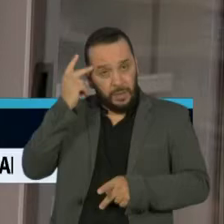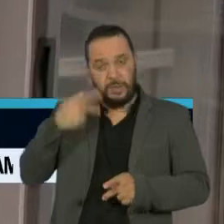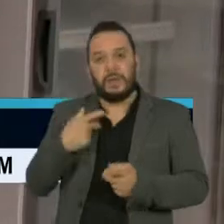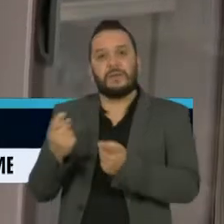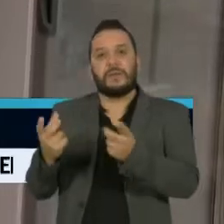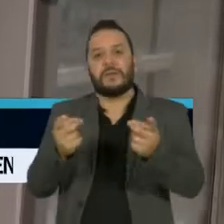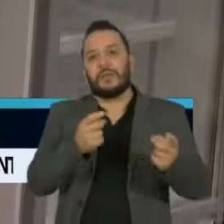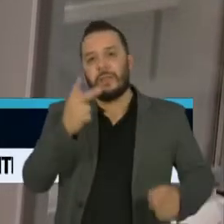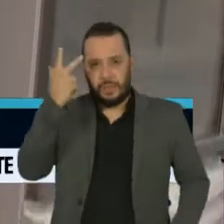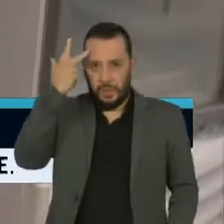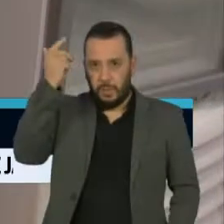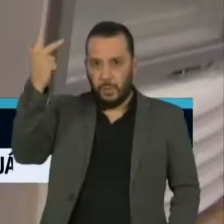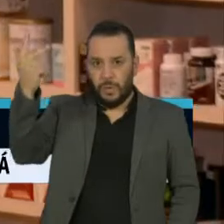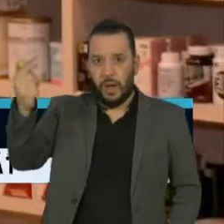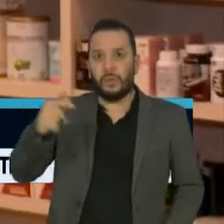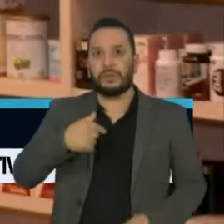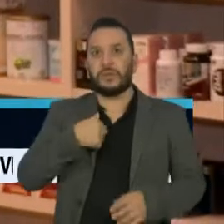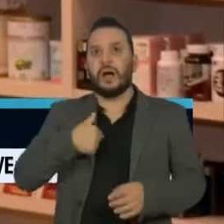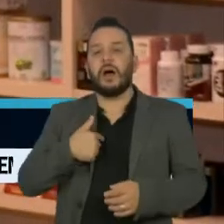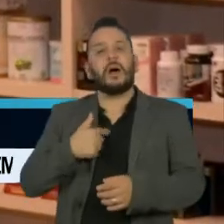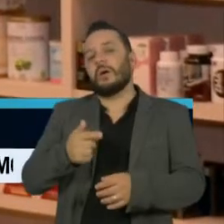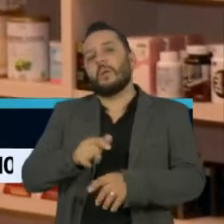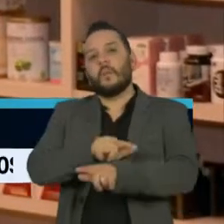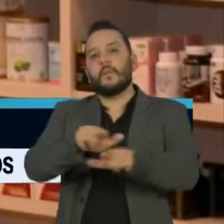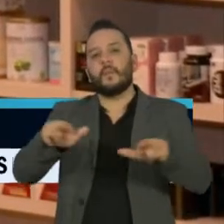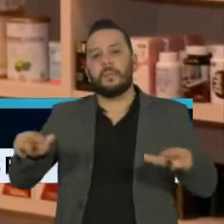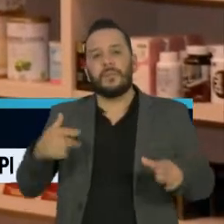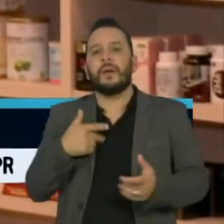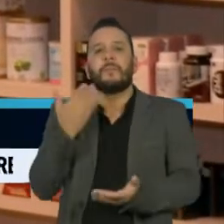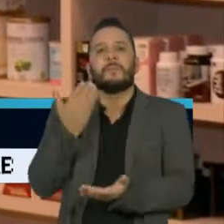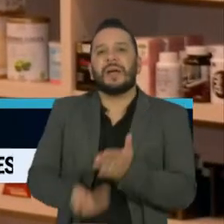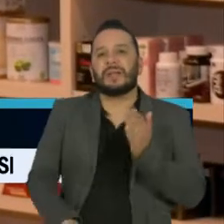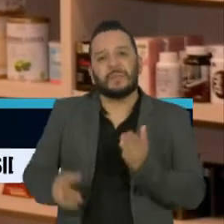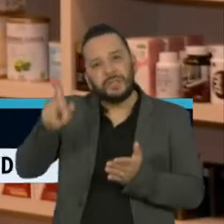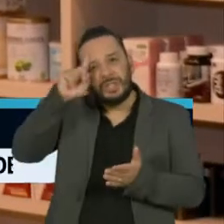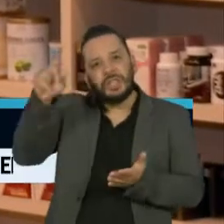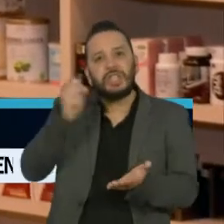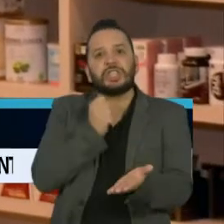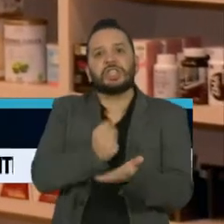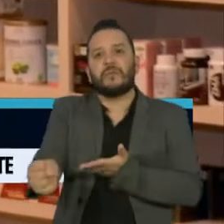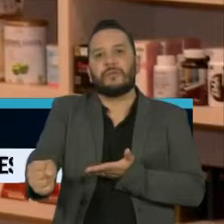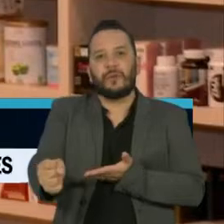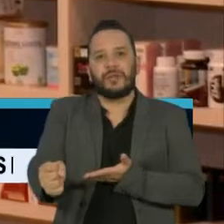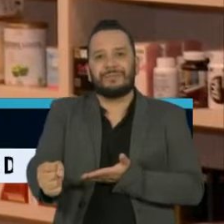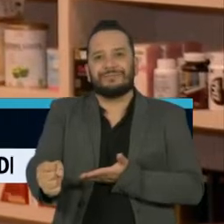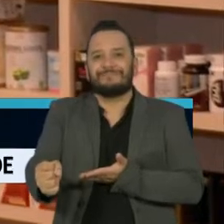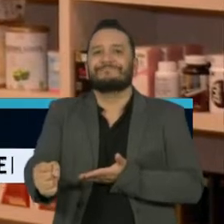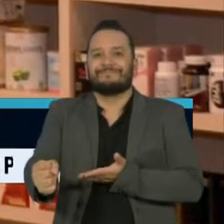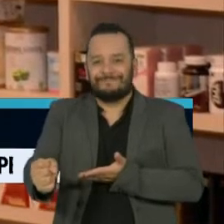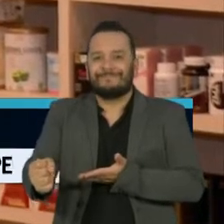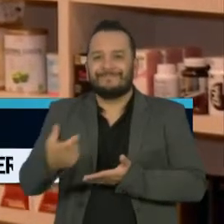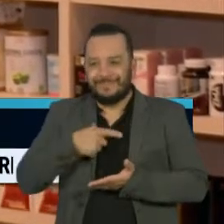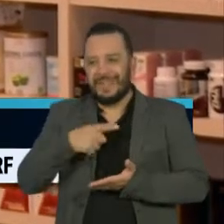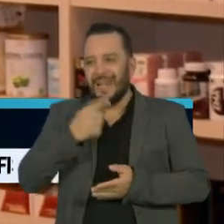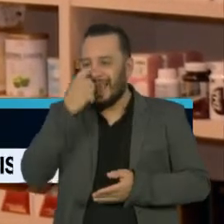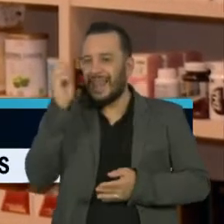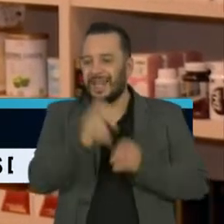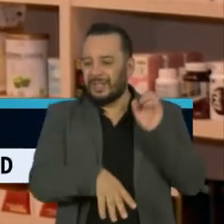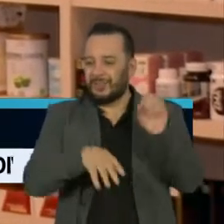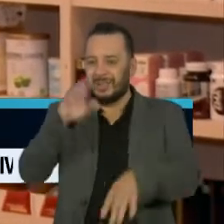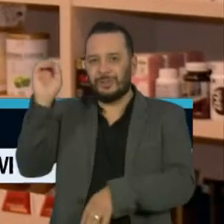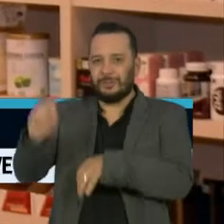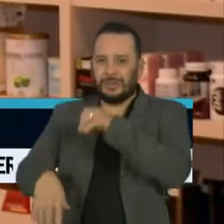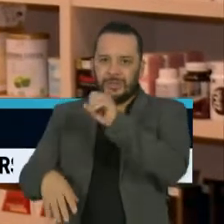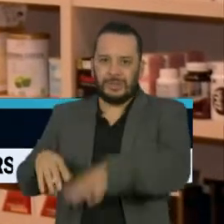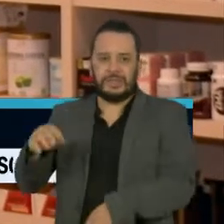naturais, o estoque está vazio. Perdemos muitos produtos perecíveis, aqueles produtos que se aproximam também do prazo de validade, a gente já tira de